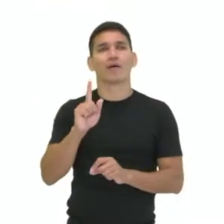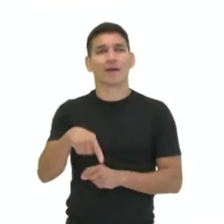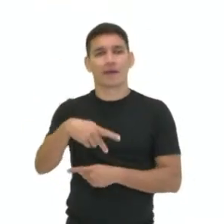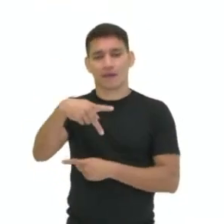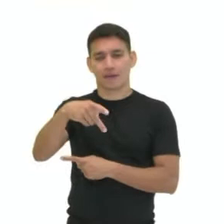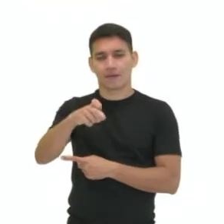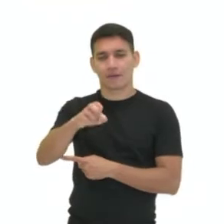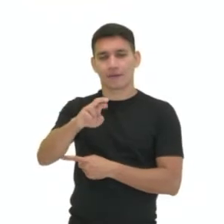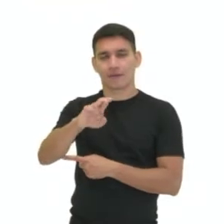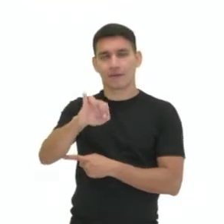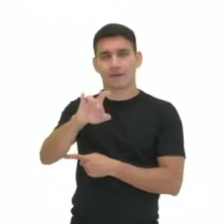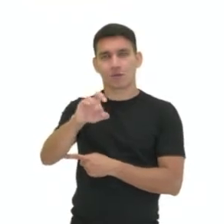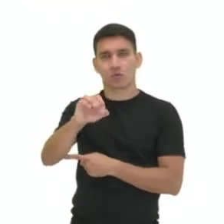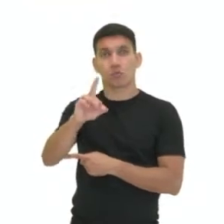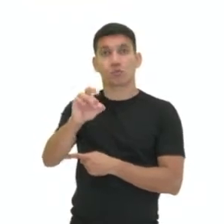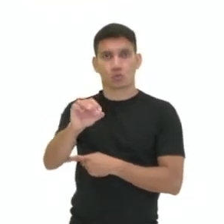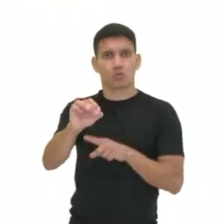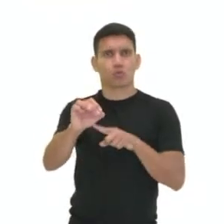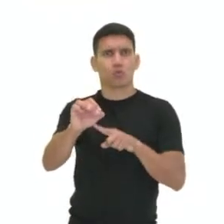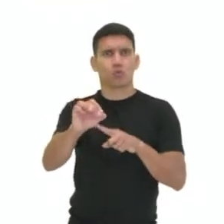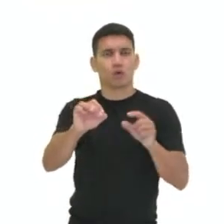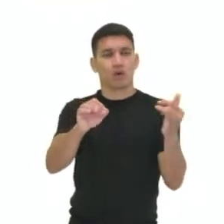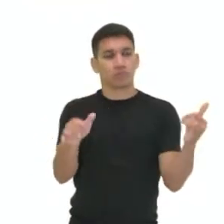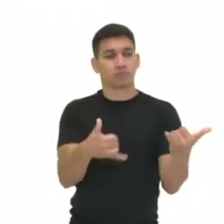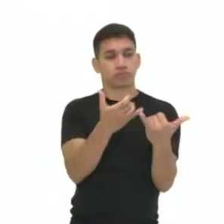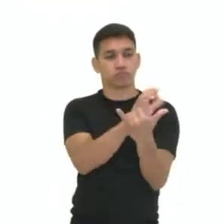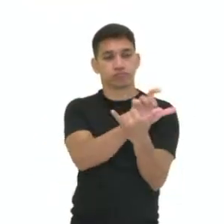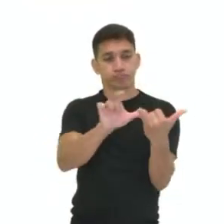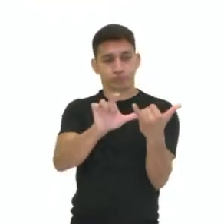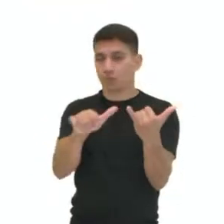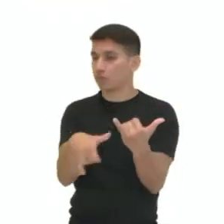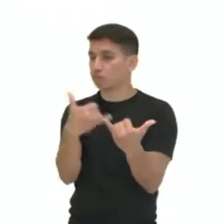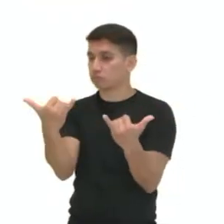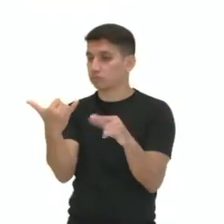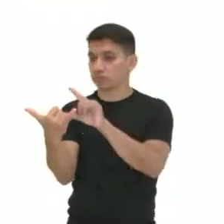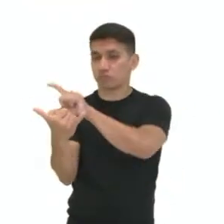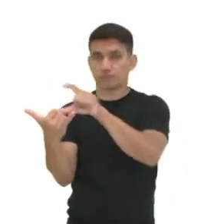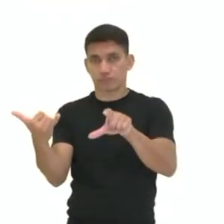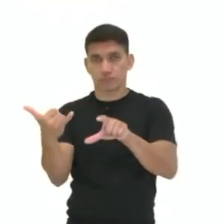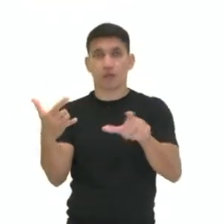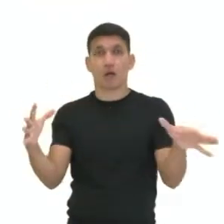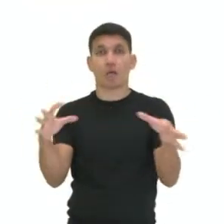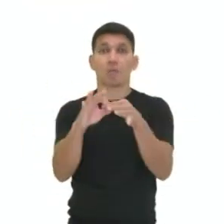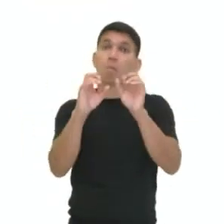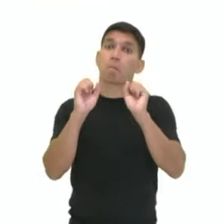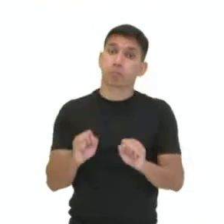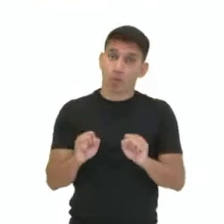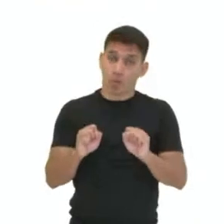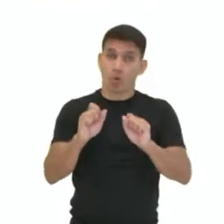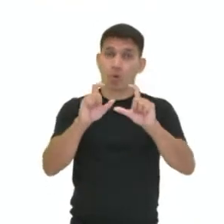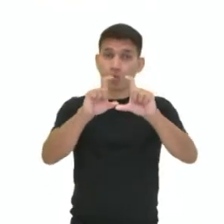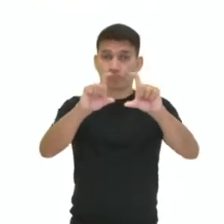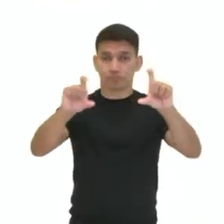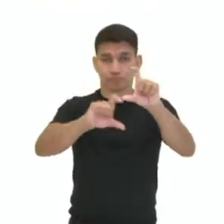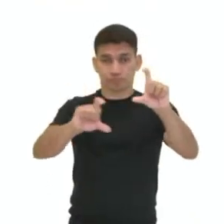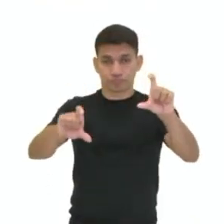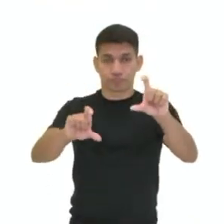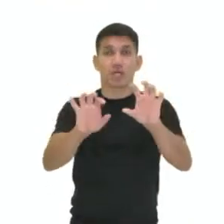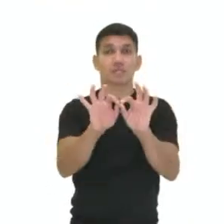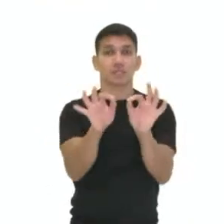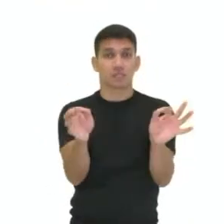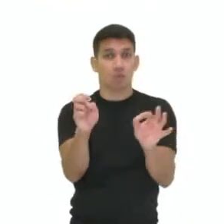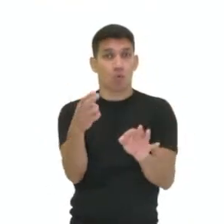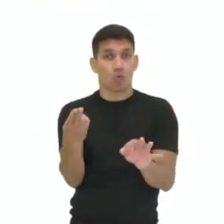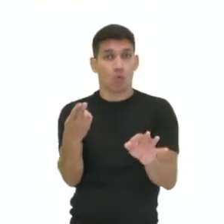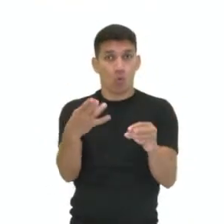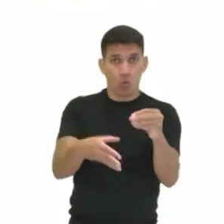momento aqui o período. O período ele é constituído, ele pode ser tanto simples ou composto,